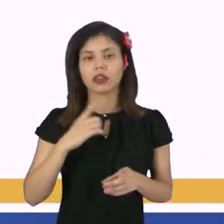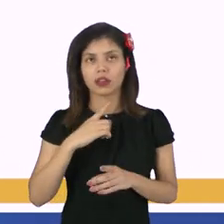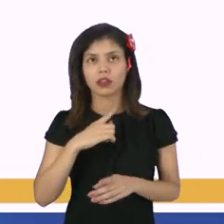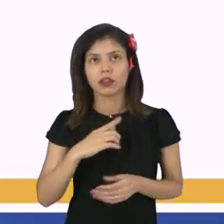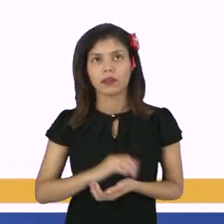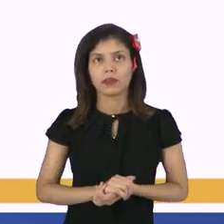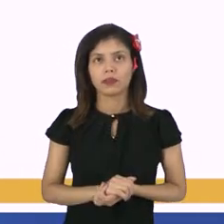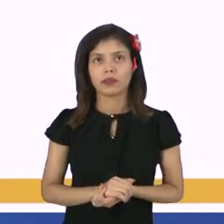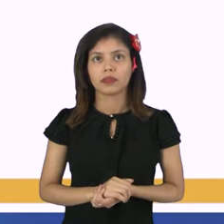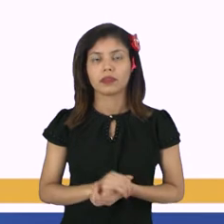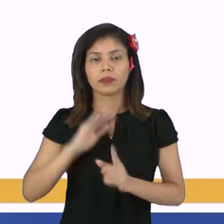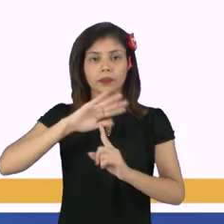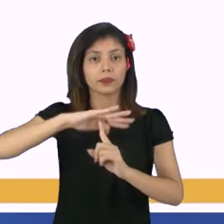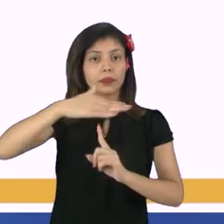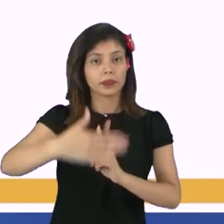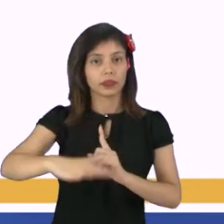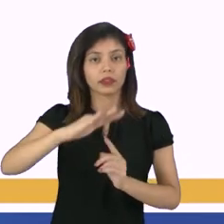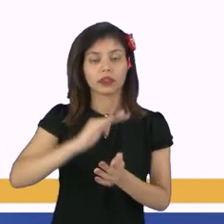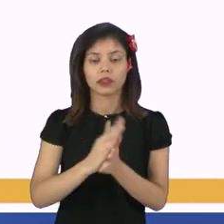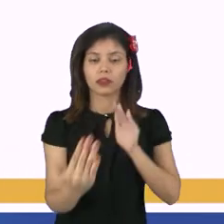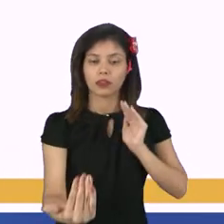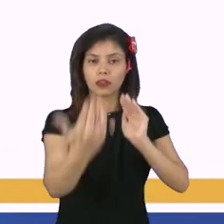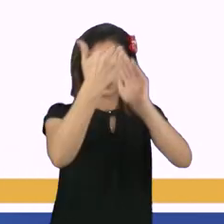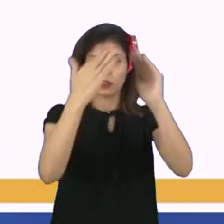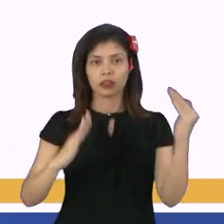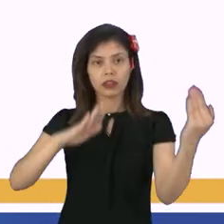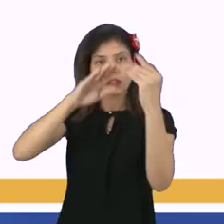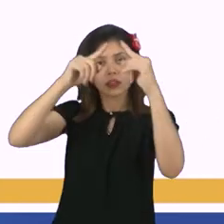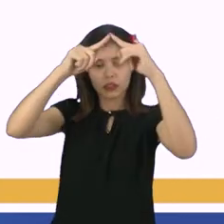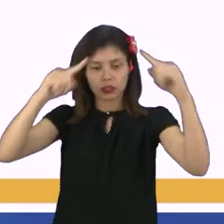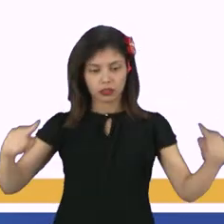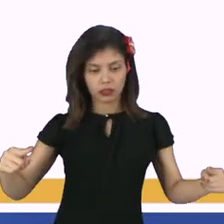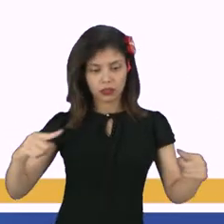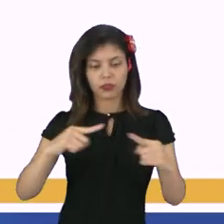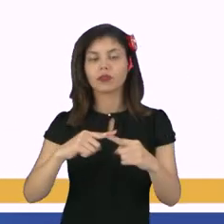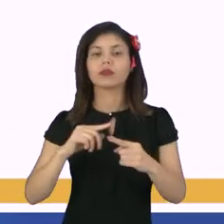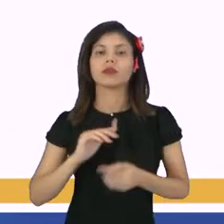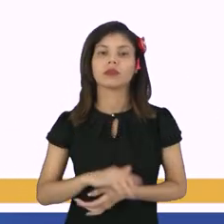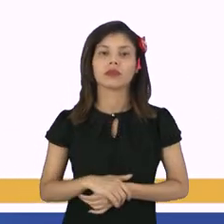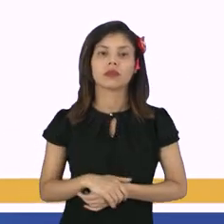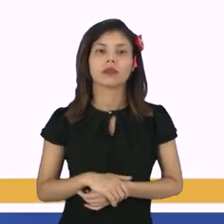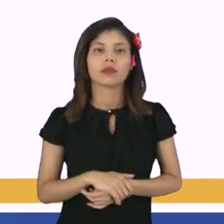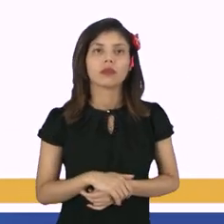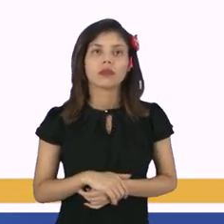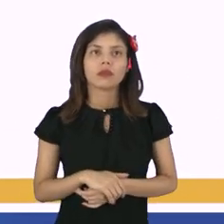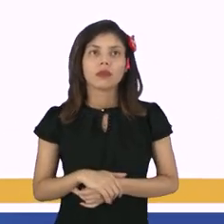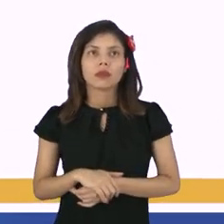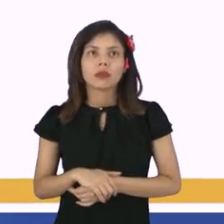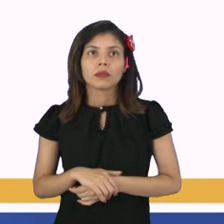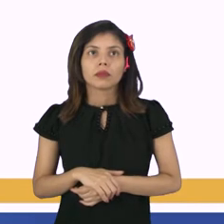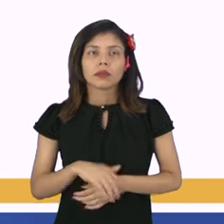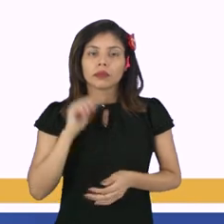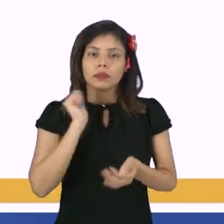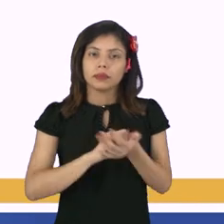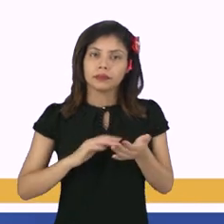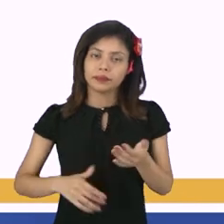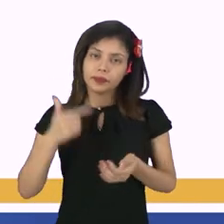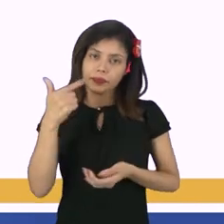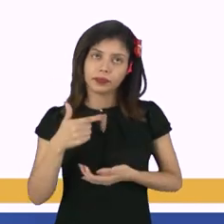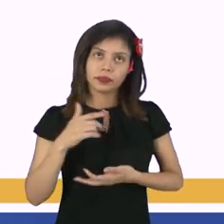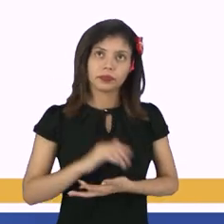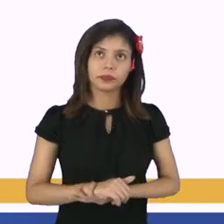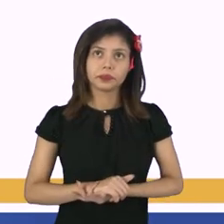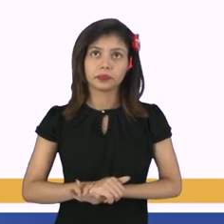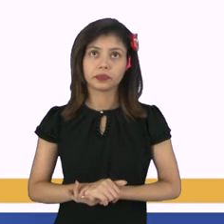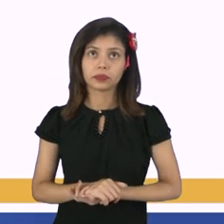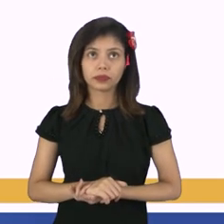as faces laterais de uma pirâmide são triangulares ok bom então vamos agora de fato por